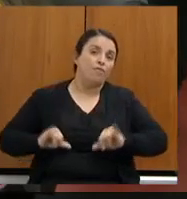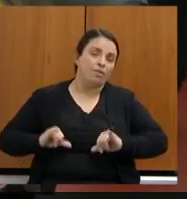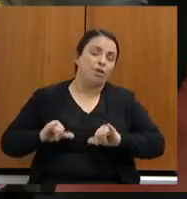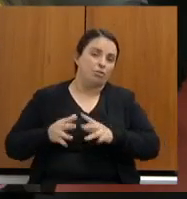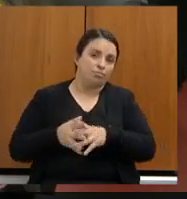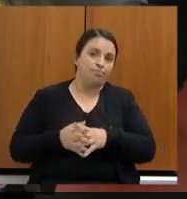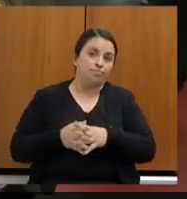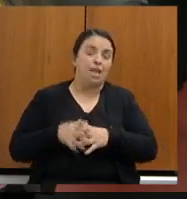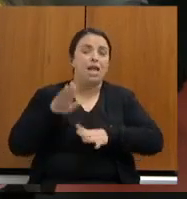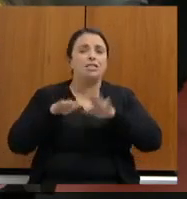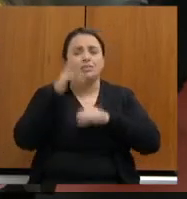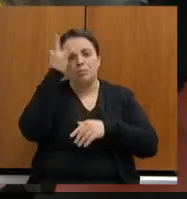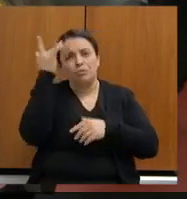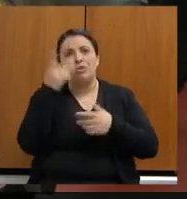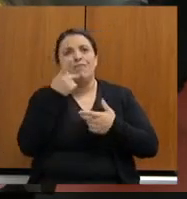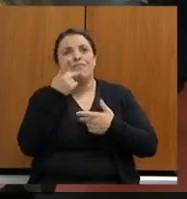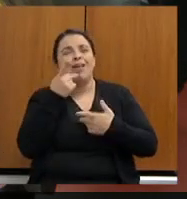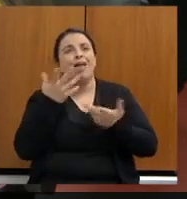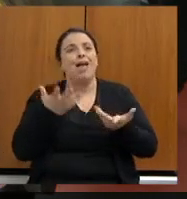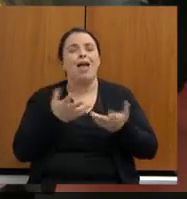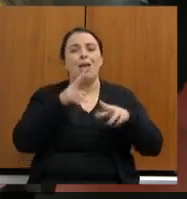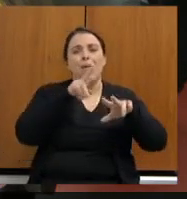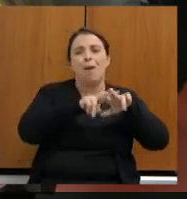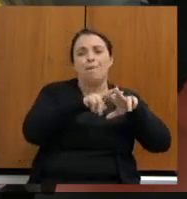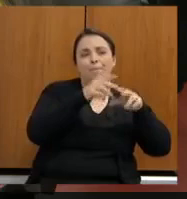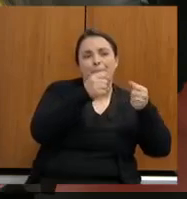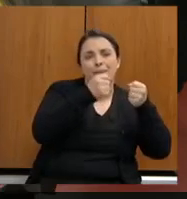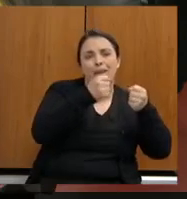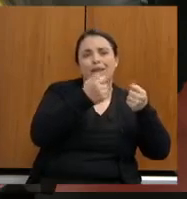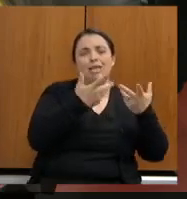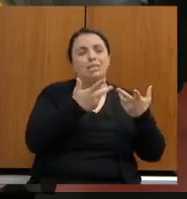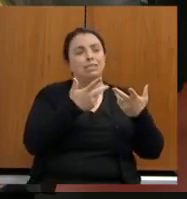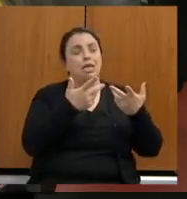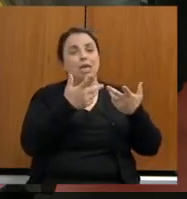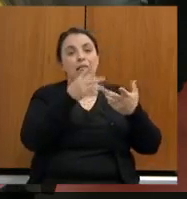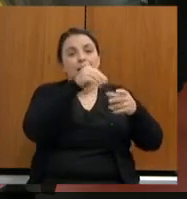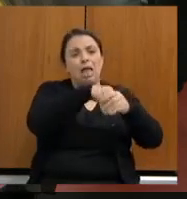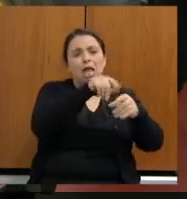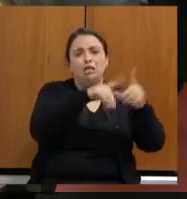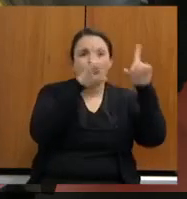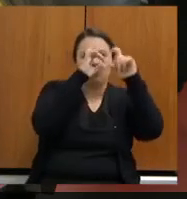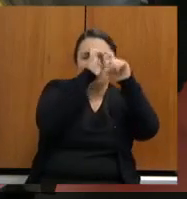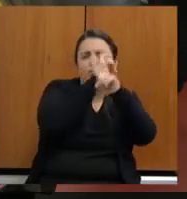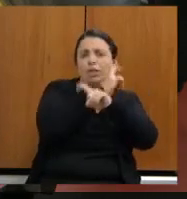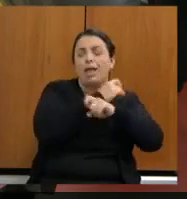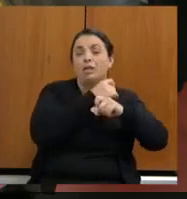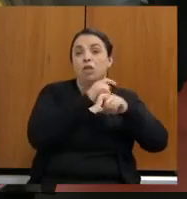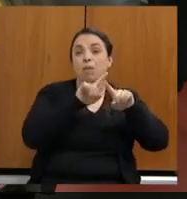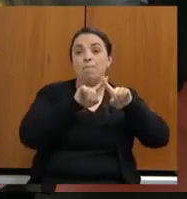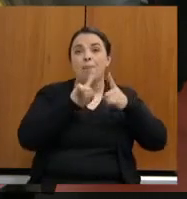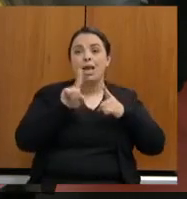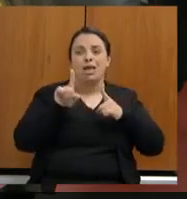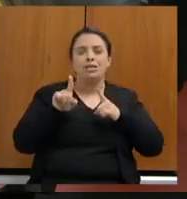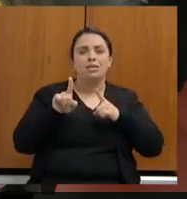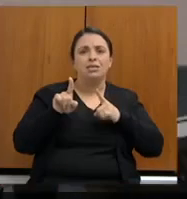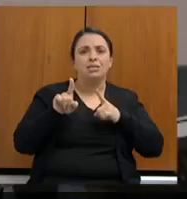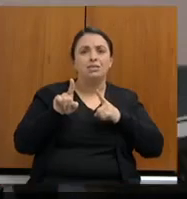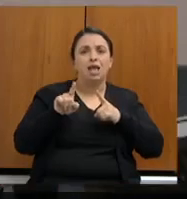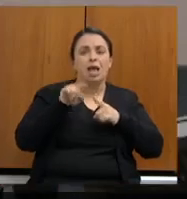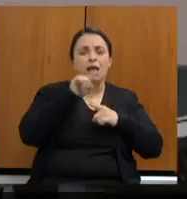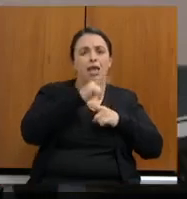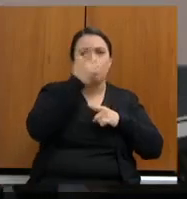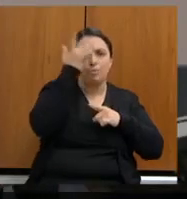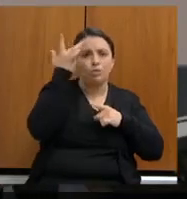você queria usar a situação dos presos da violência como se encontra mas quando aquele crime quando aquele preso